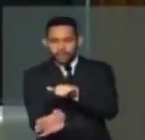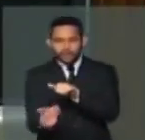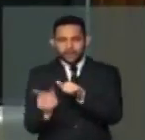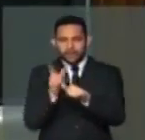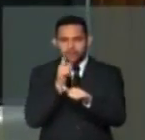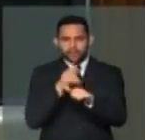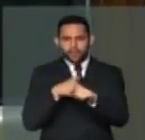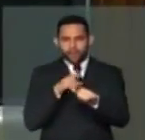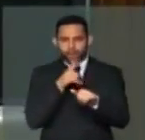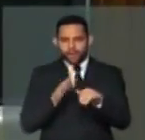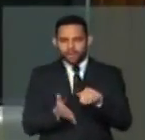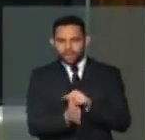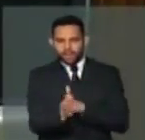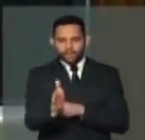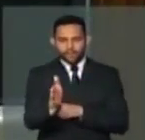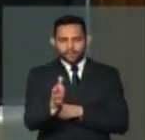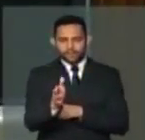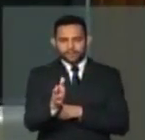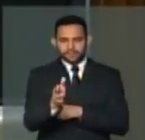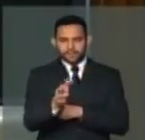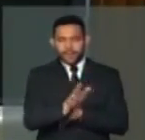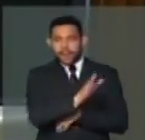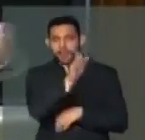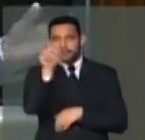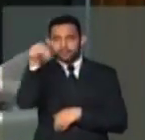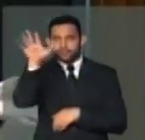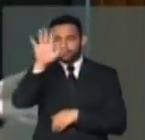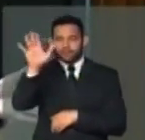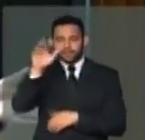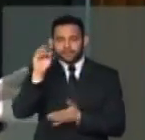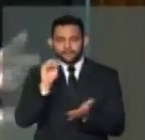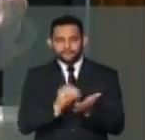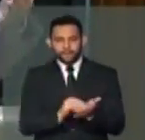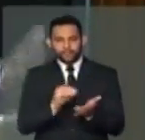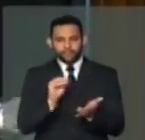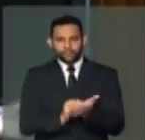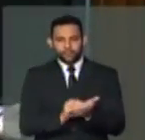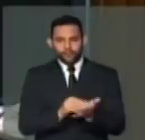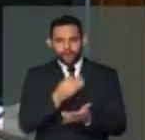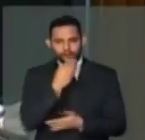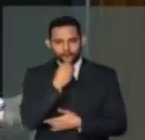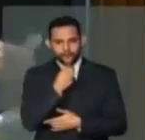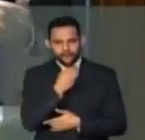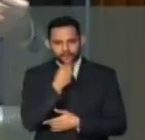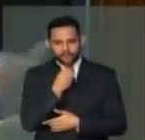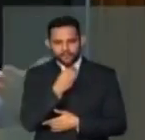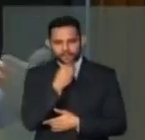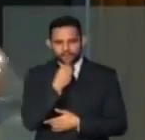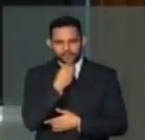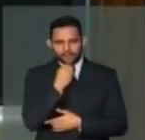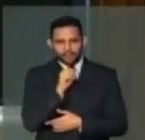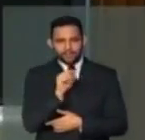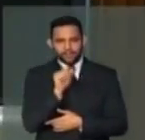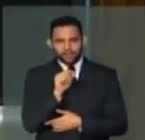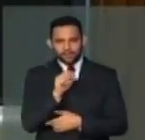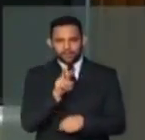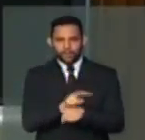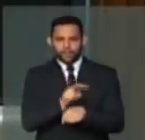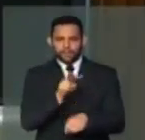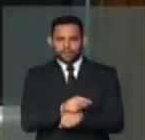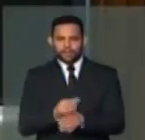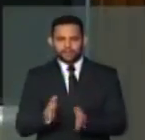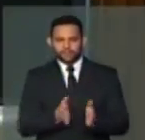subindo. Sair aqui de baixo e ir lá para o Nordeste. E faltou ao homem, primeiro, cuidar do